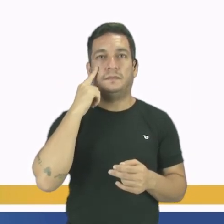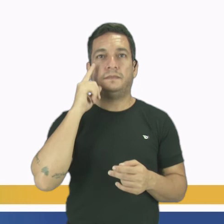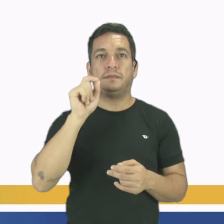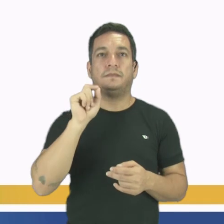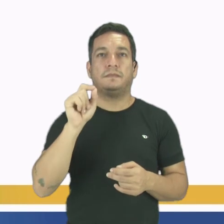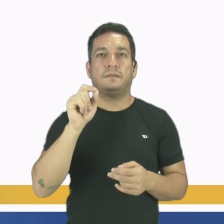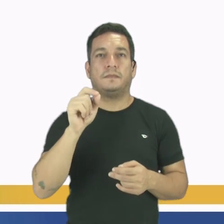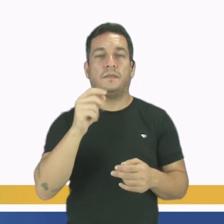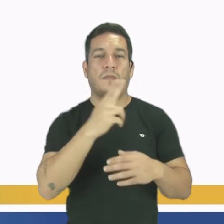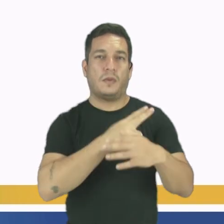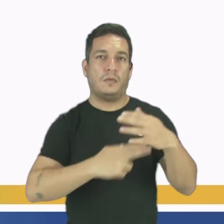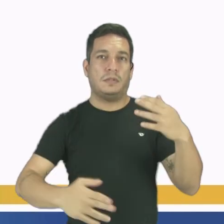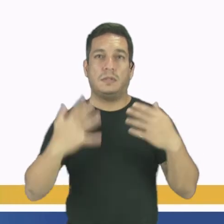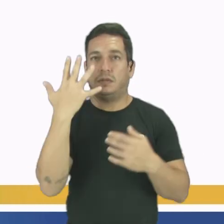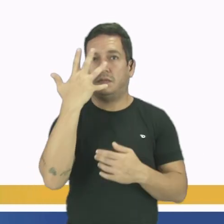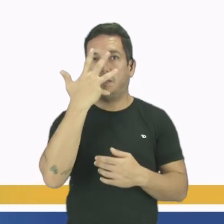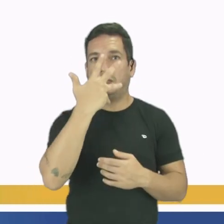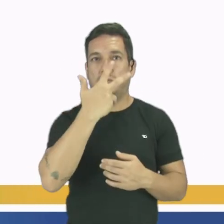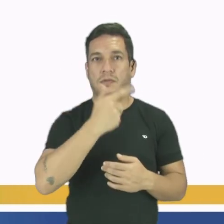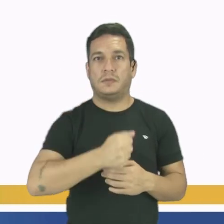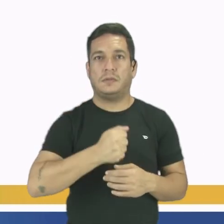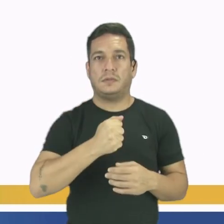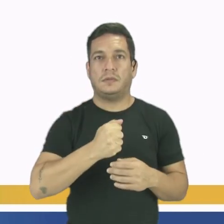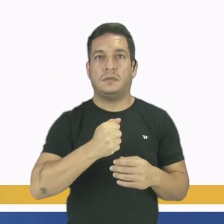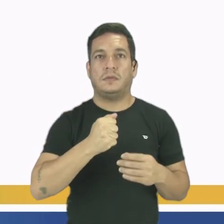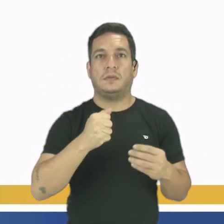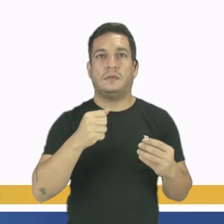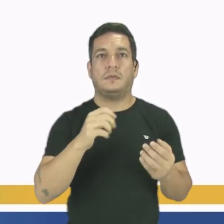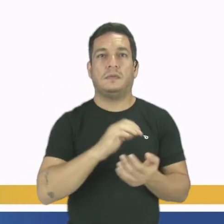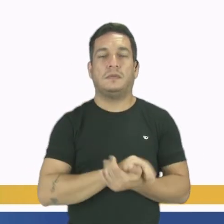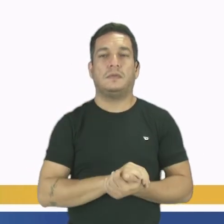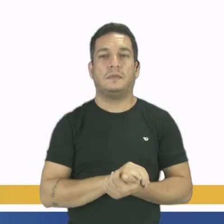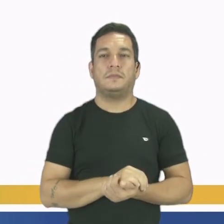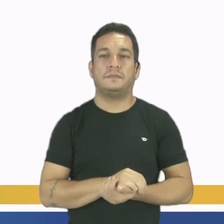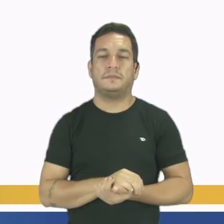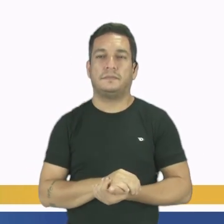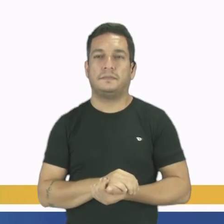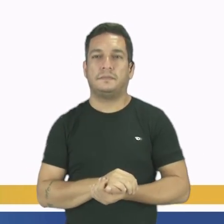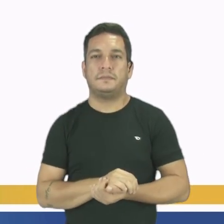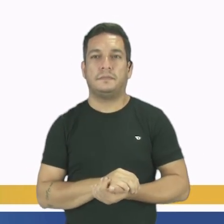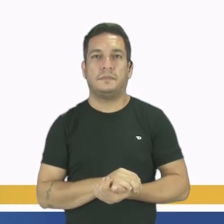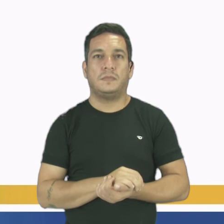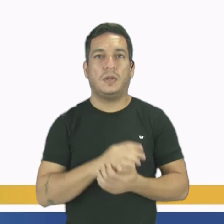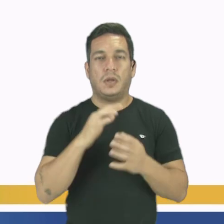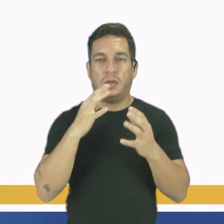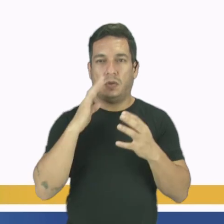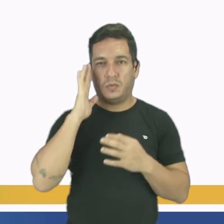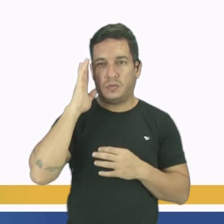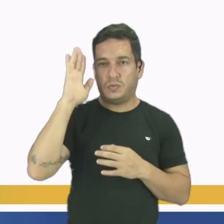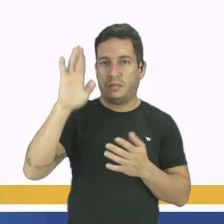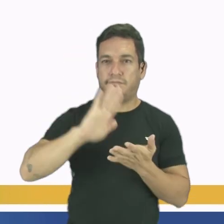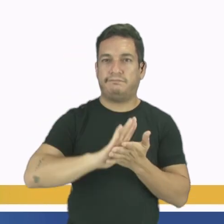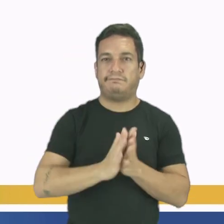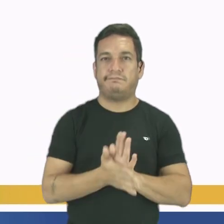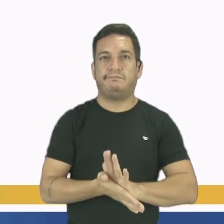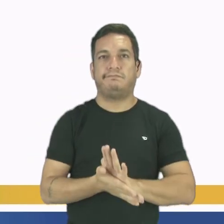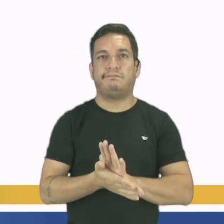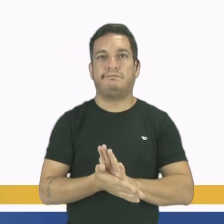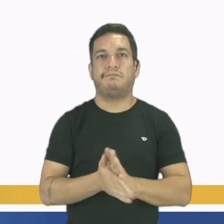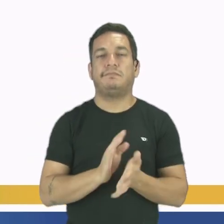estraçalhando uma sereia bonita, despedaçando o sonho para cada lado. Gilberto Gil, a